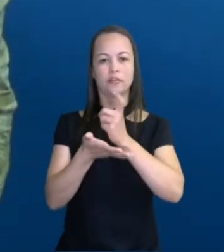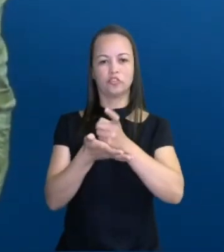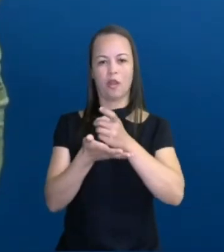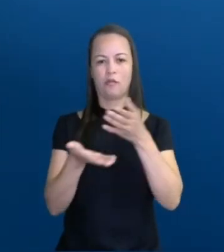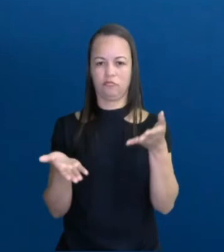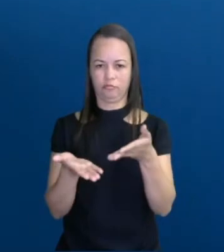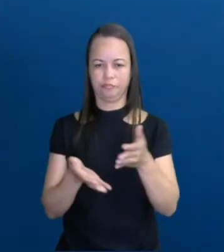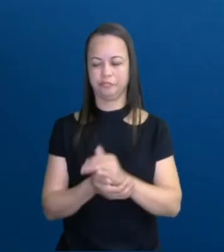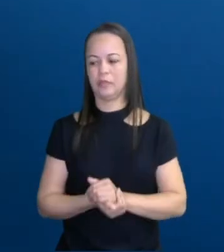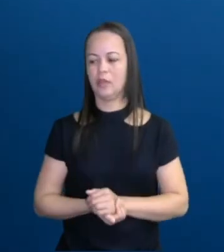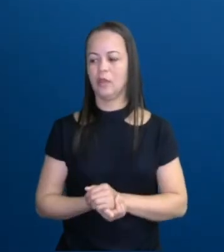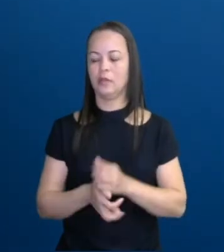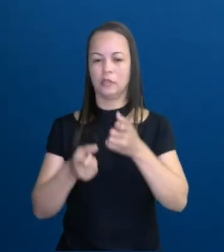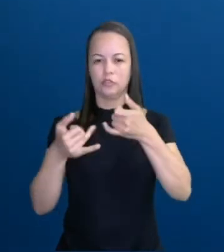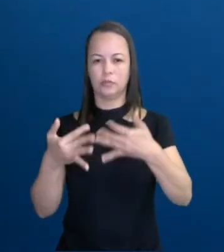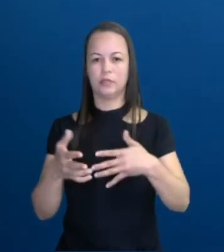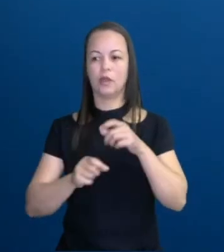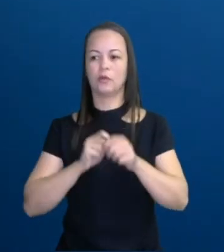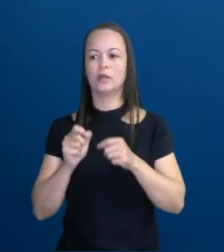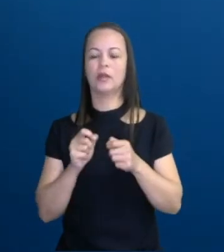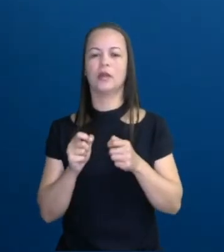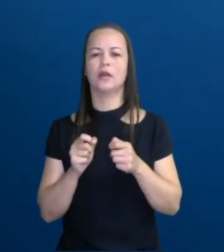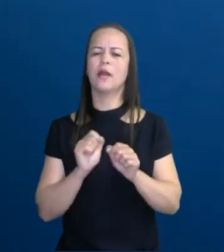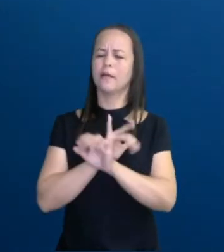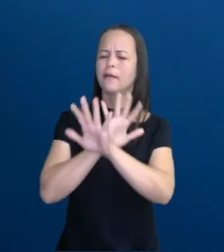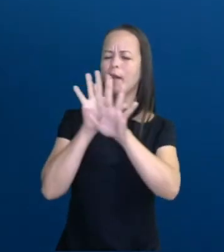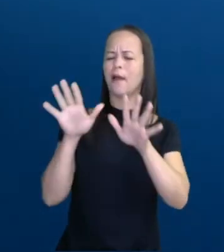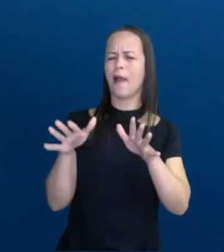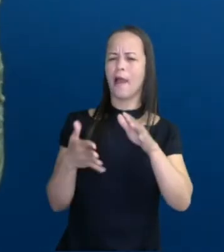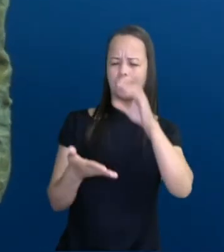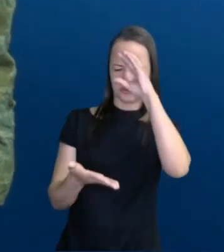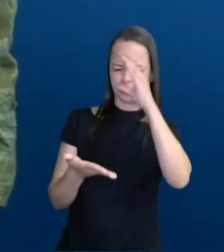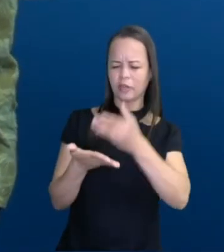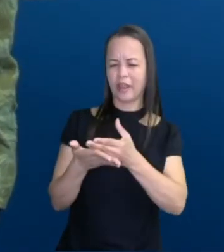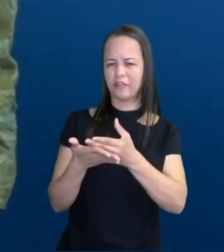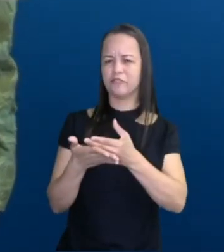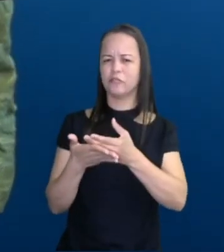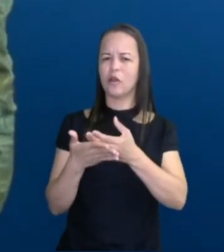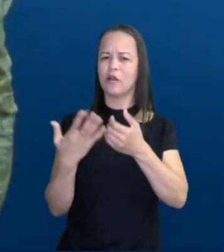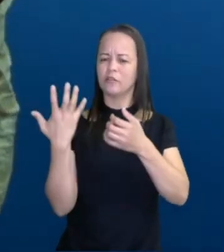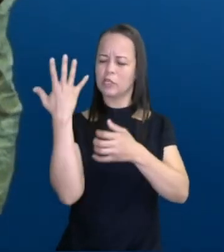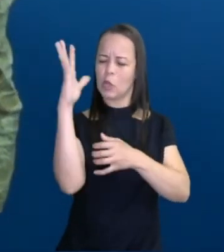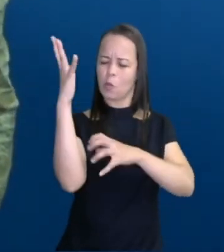E a Charles diz o seguinte, ó, claro, chefe, fiz uma retirada